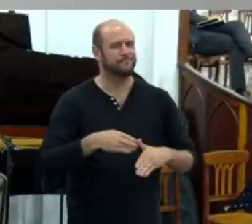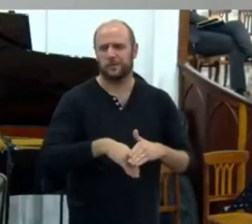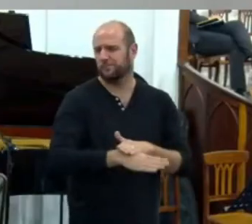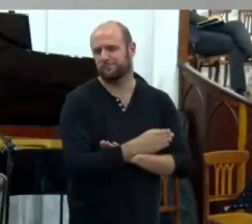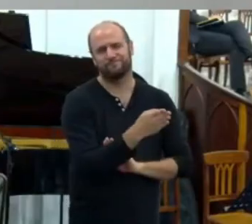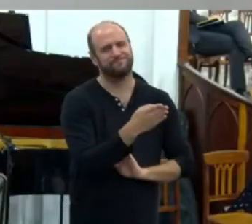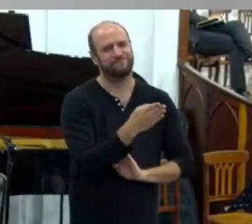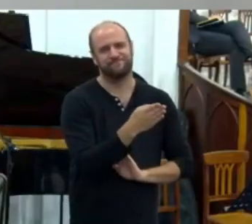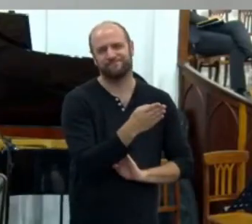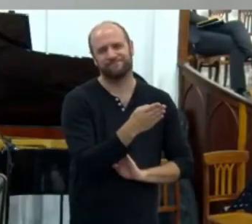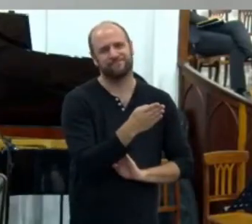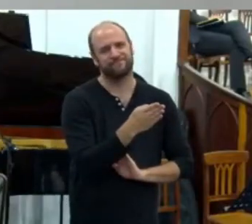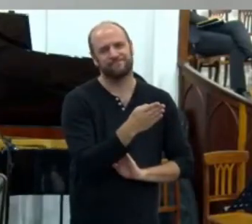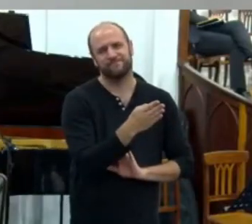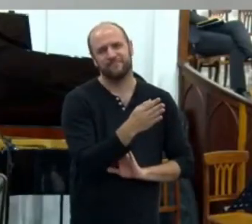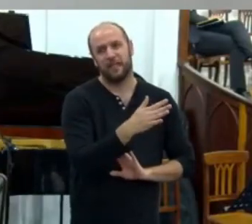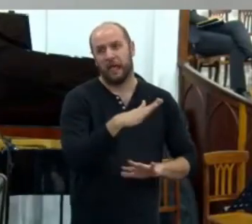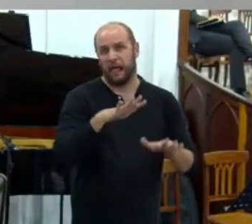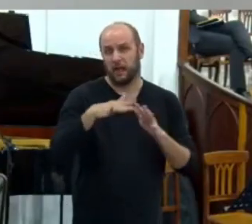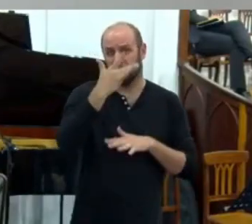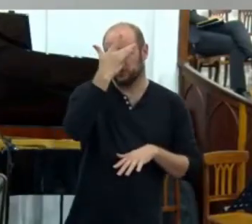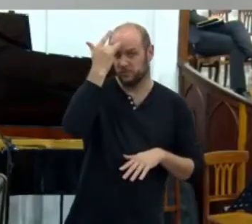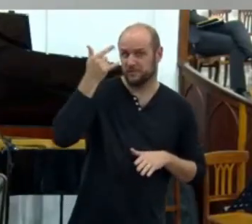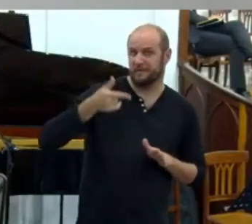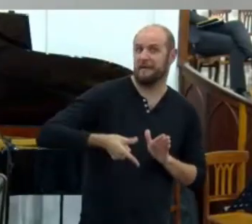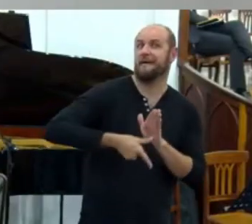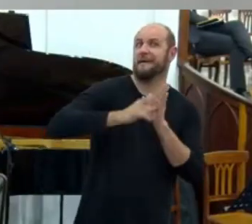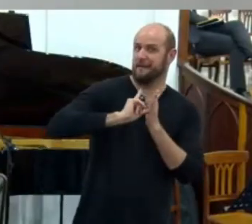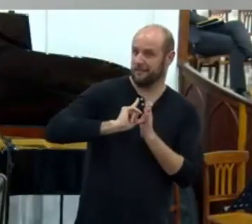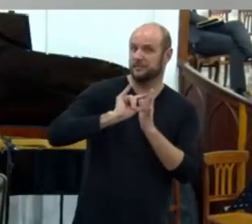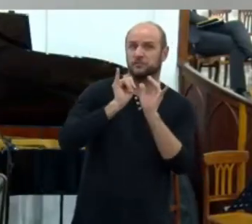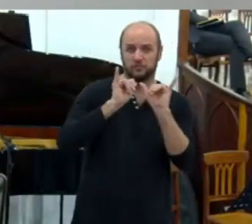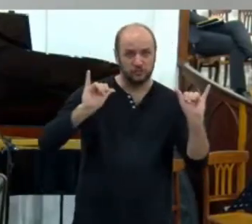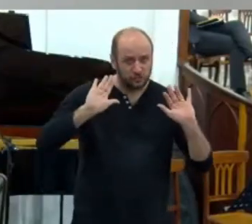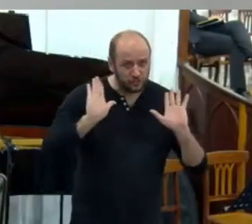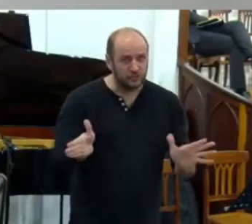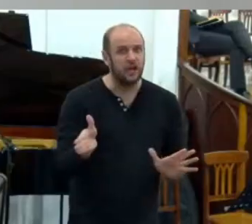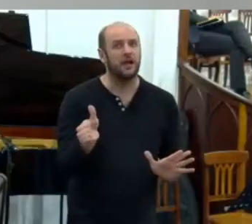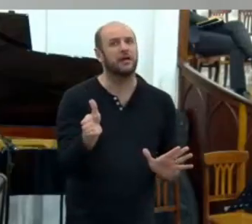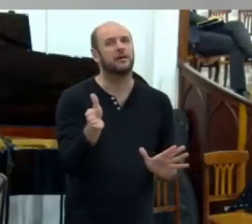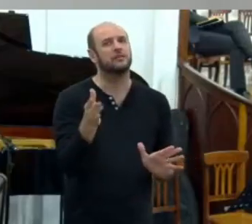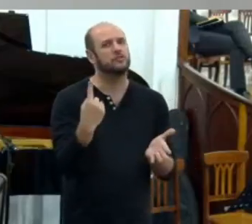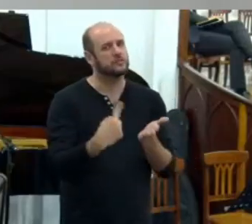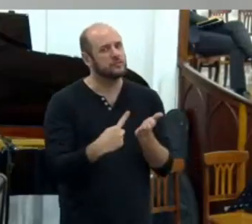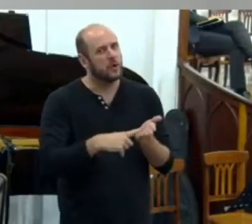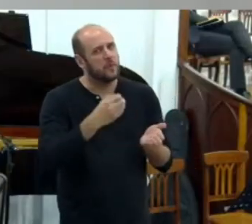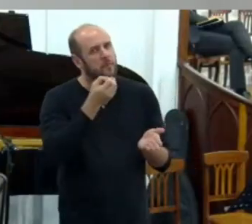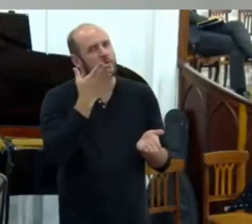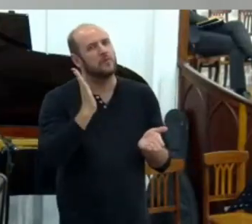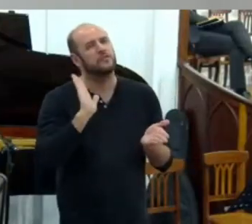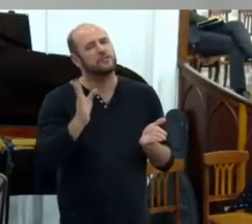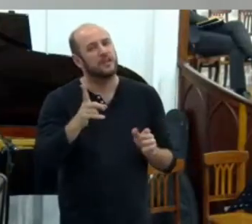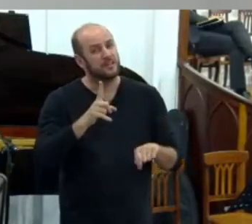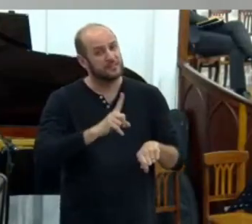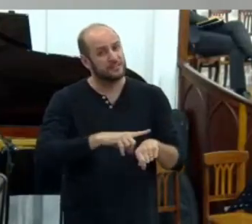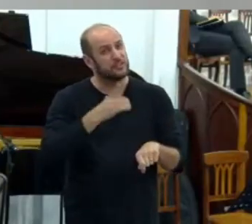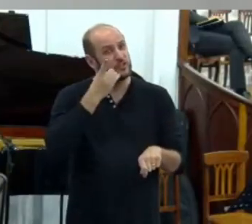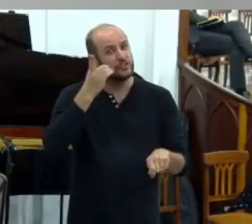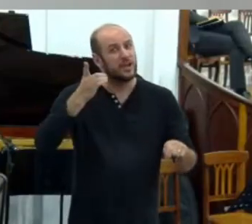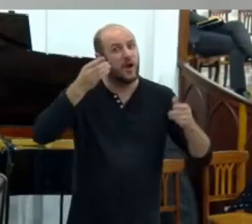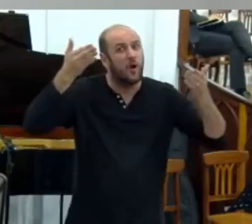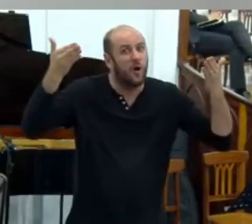entraram, aqueles aos quais anteriormente foram anunciadas as boas novas, de novo determina certo dia,